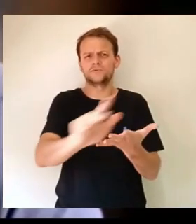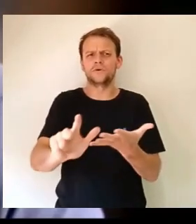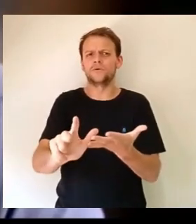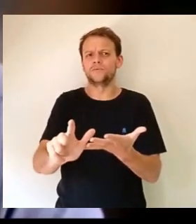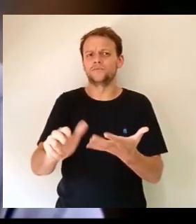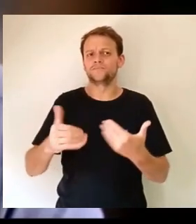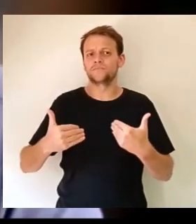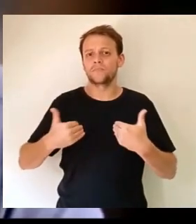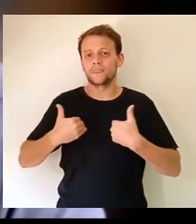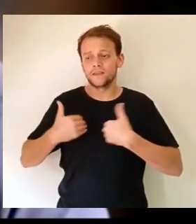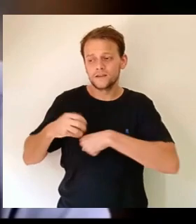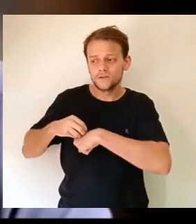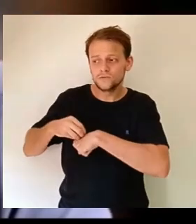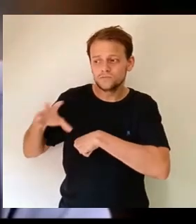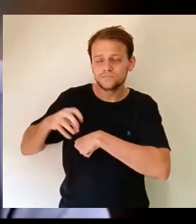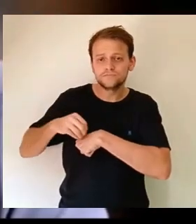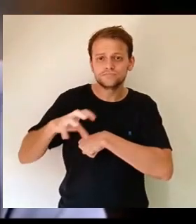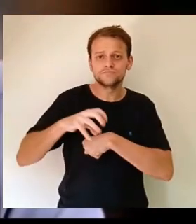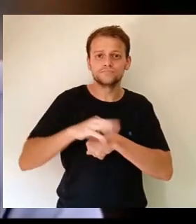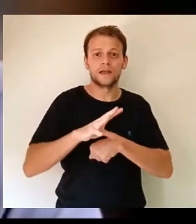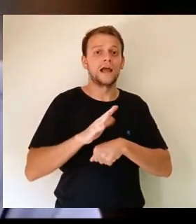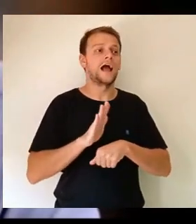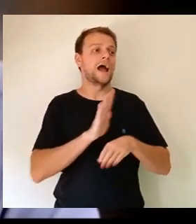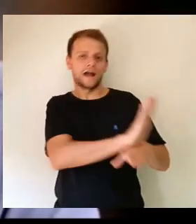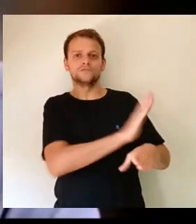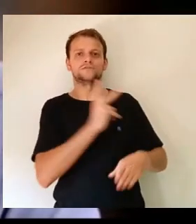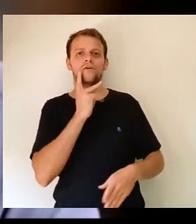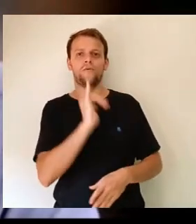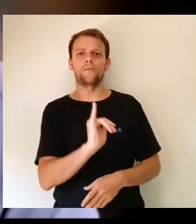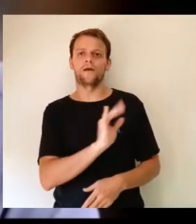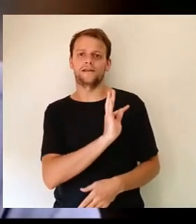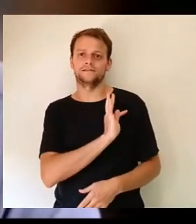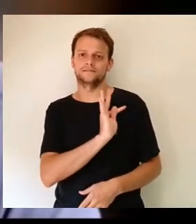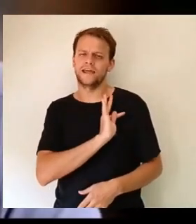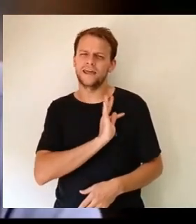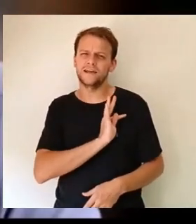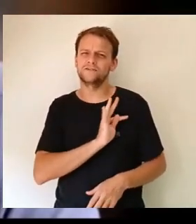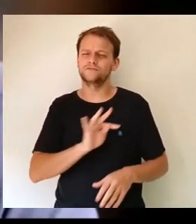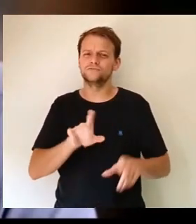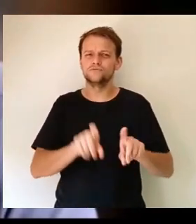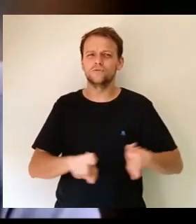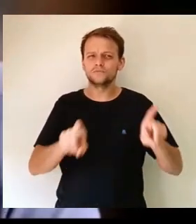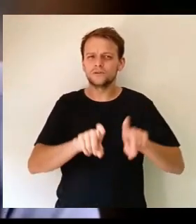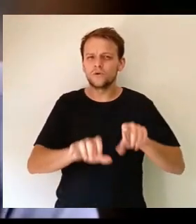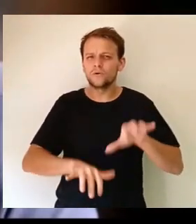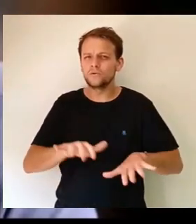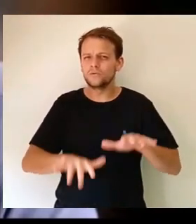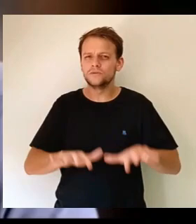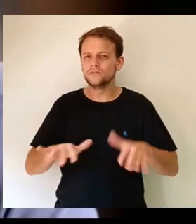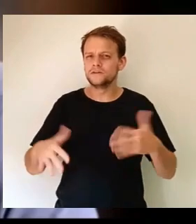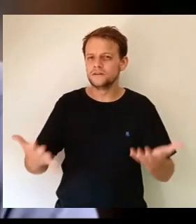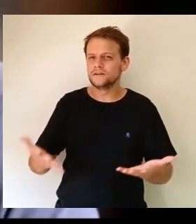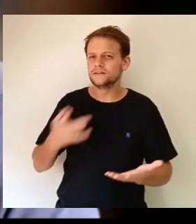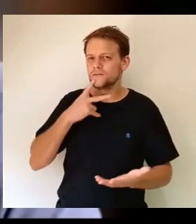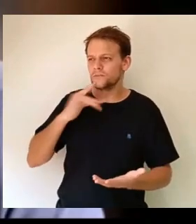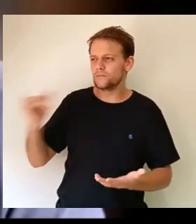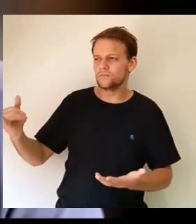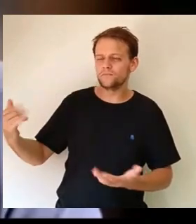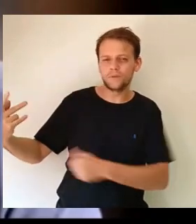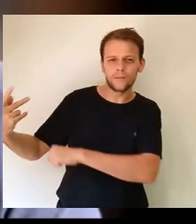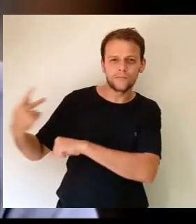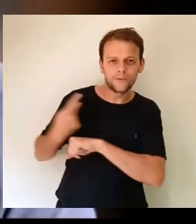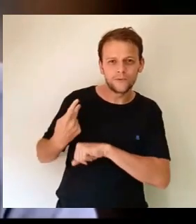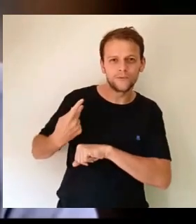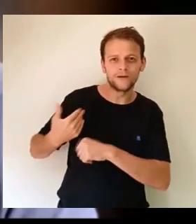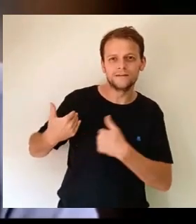em várias coisas, né. Eu dava algumas ajudas para ele, um pouco mais técnicas, assim, de computador. Então, às